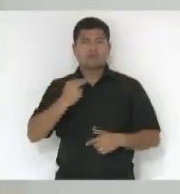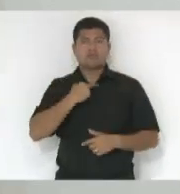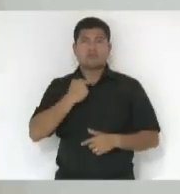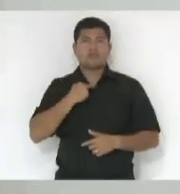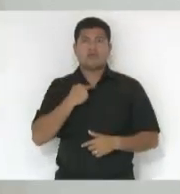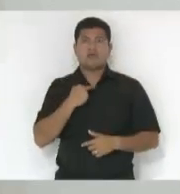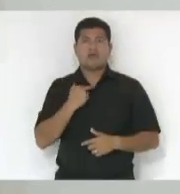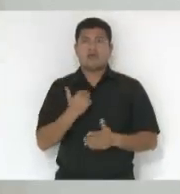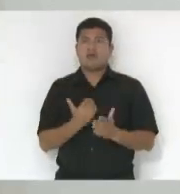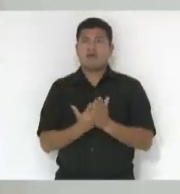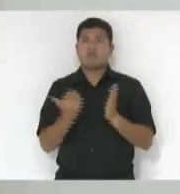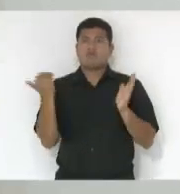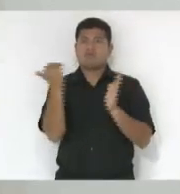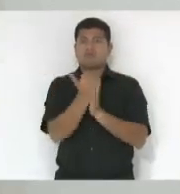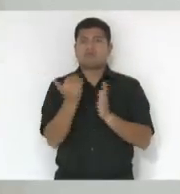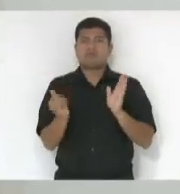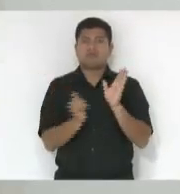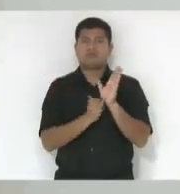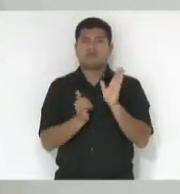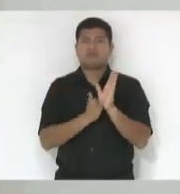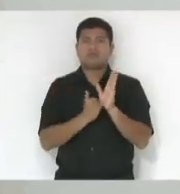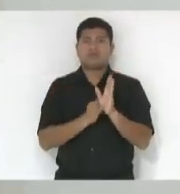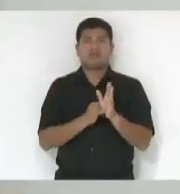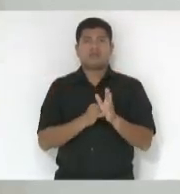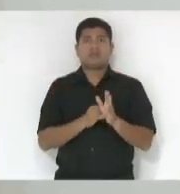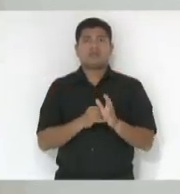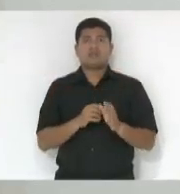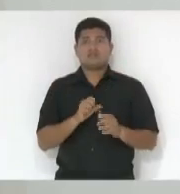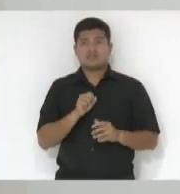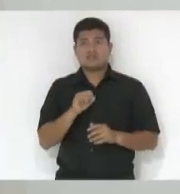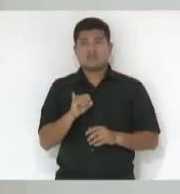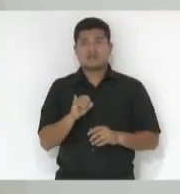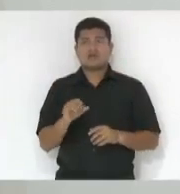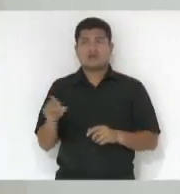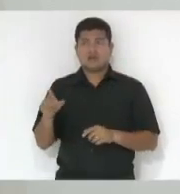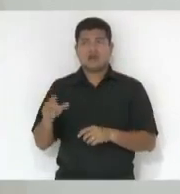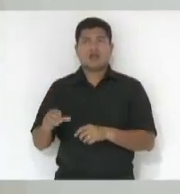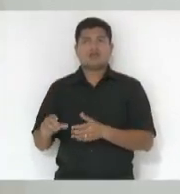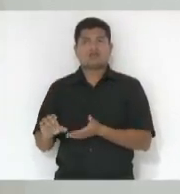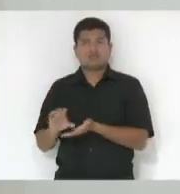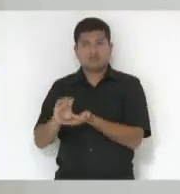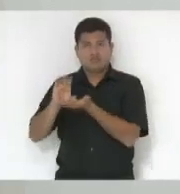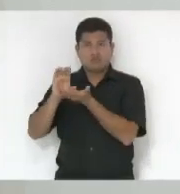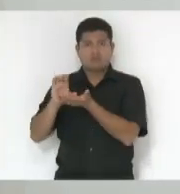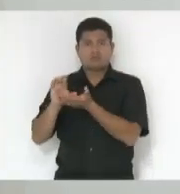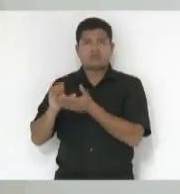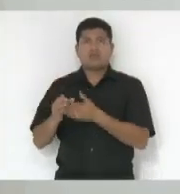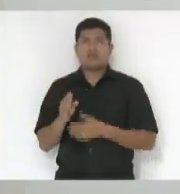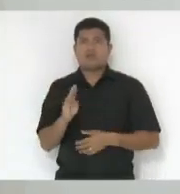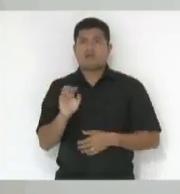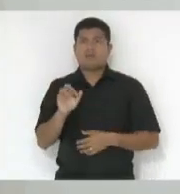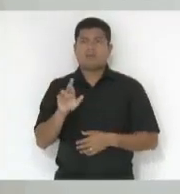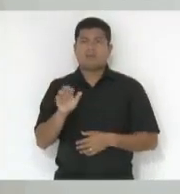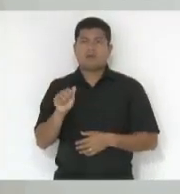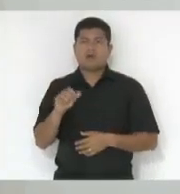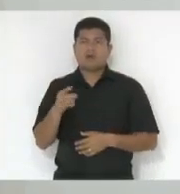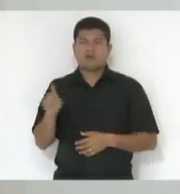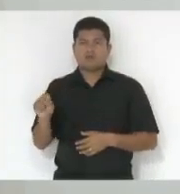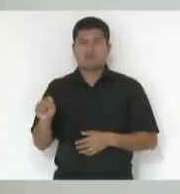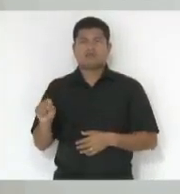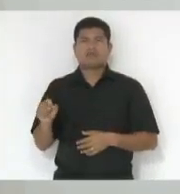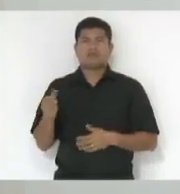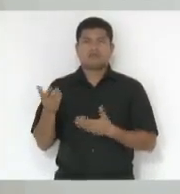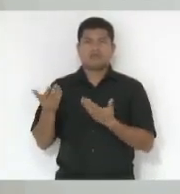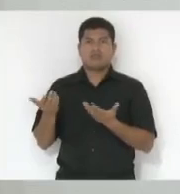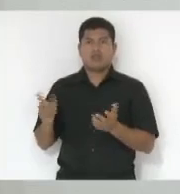aumentar impostos sem que passasse pelo Conselho dos Barões, que era o incipiente de um parlamento, era